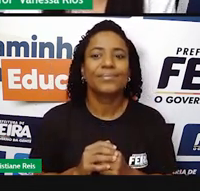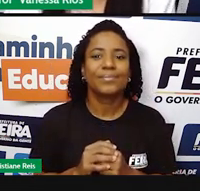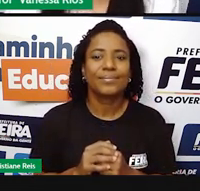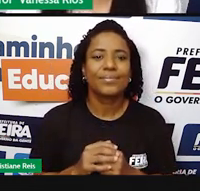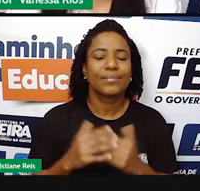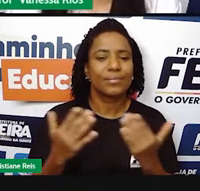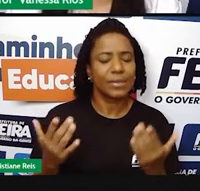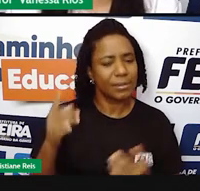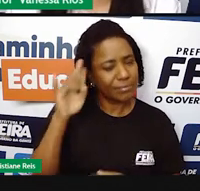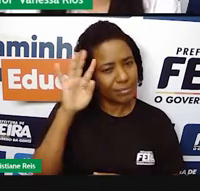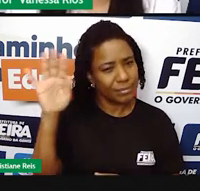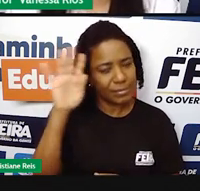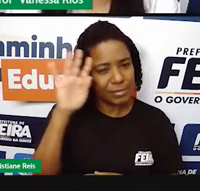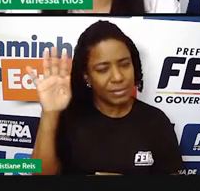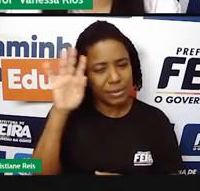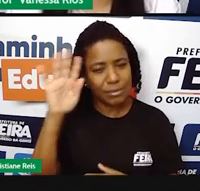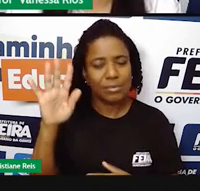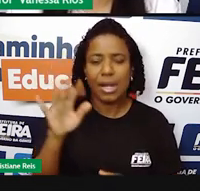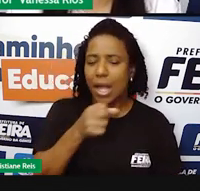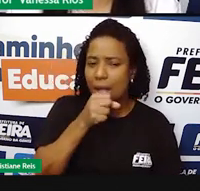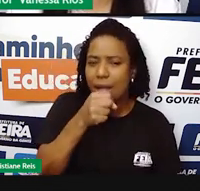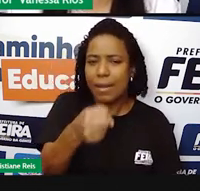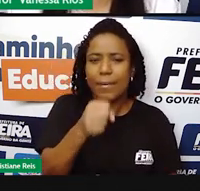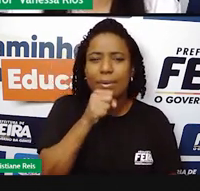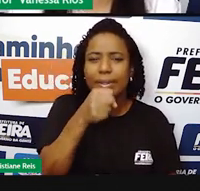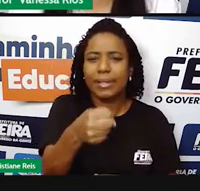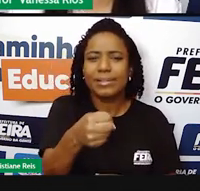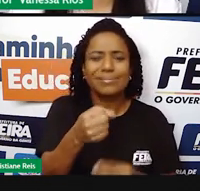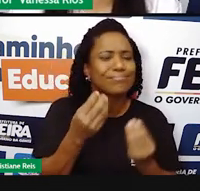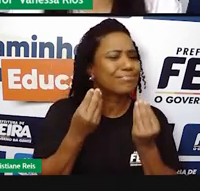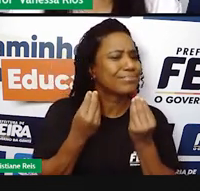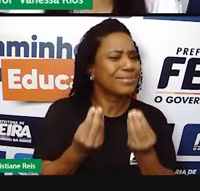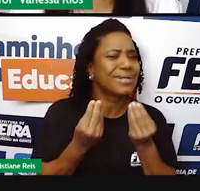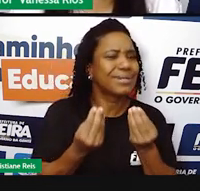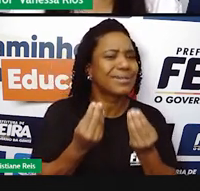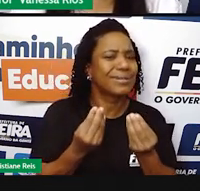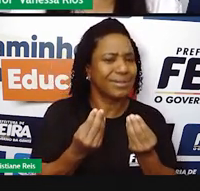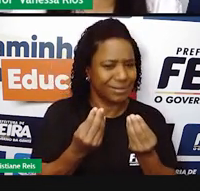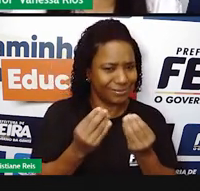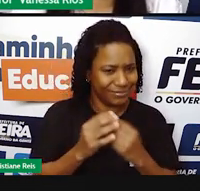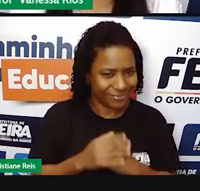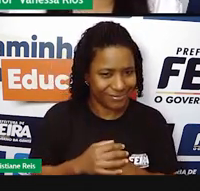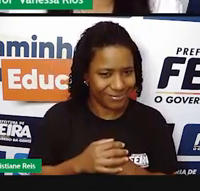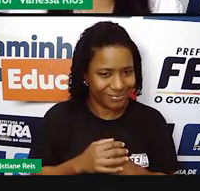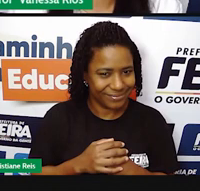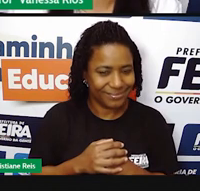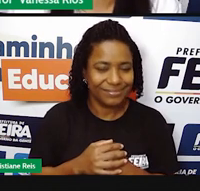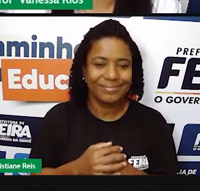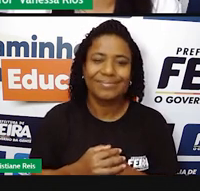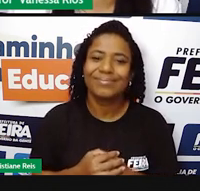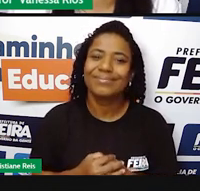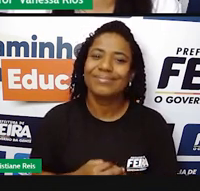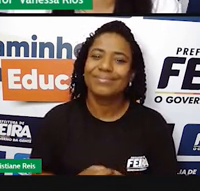E aí a gente pensa, qual é a função da reportagem? Para que serve esse gênero textual?